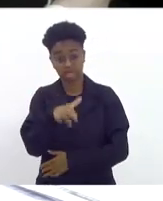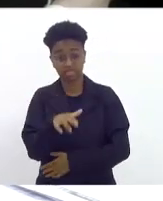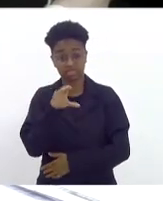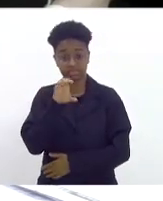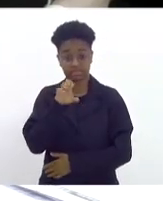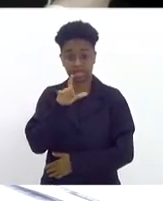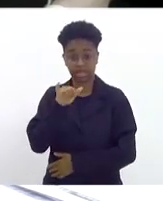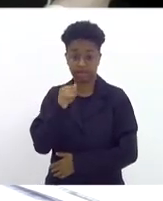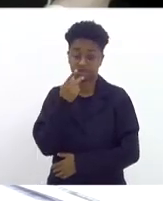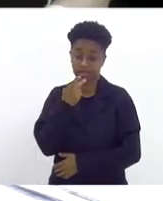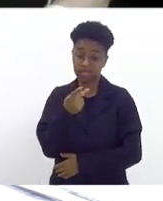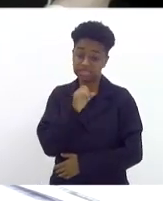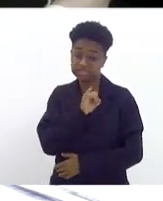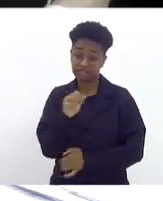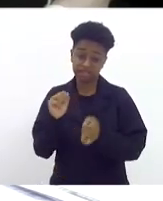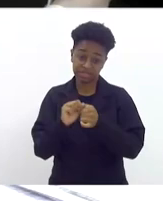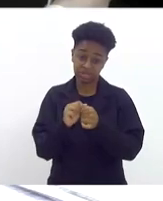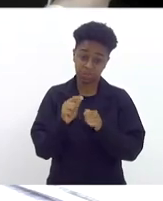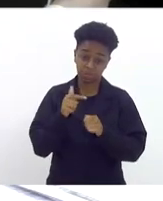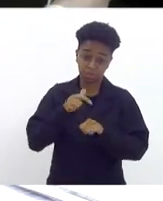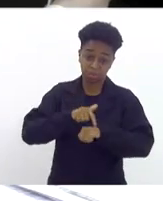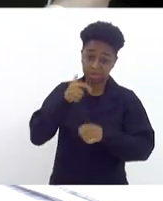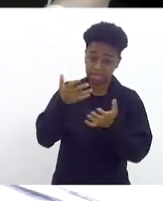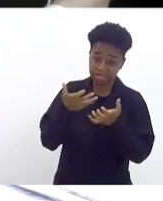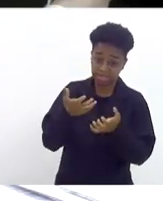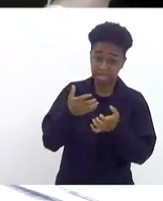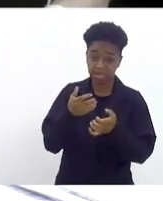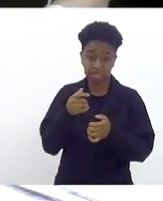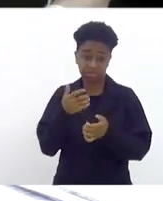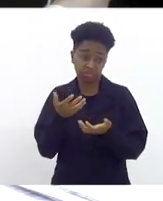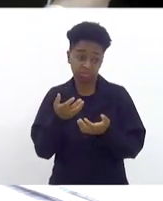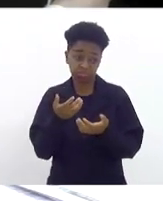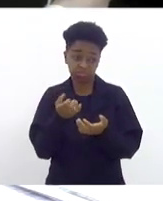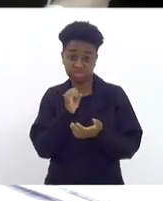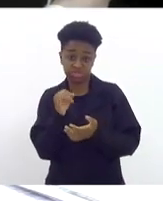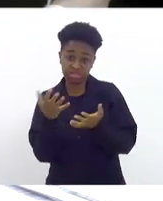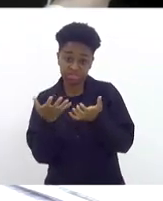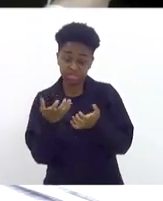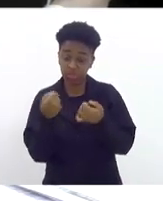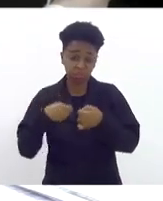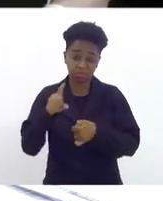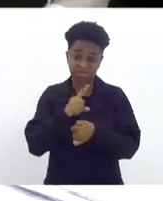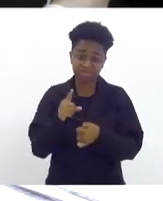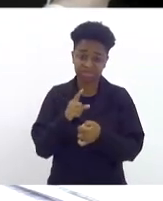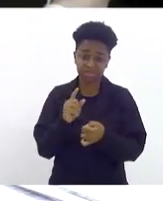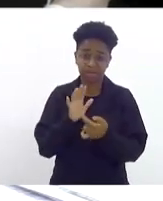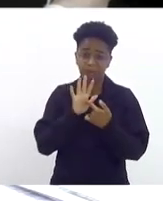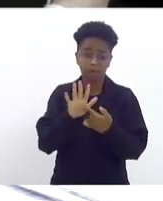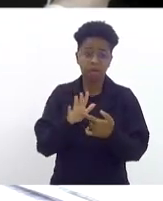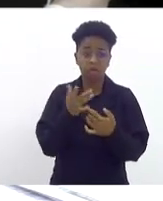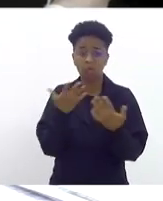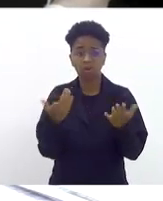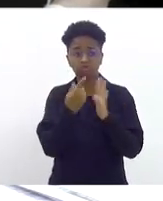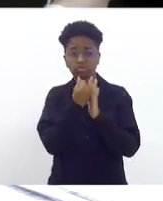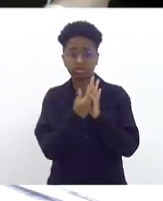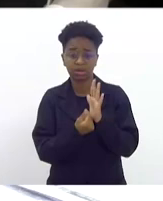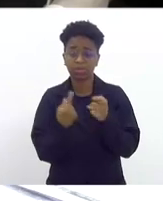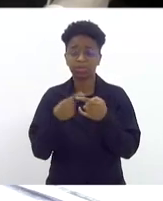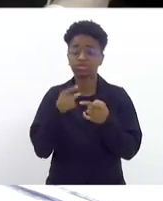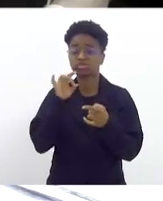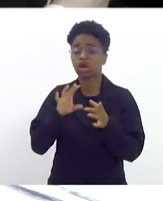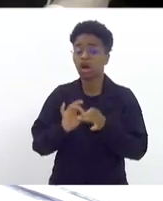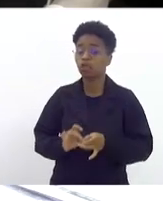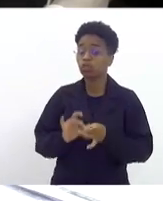se ele vai fazer quando quiser bem quiser não precisa previsão dotação o orçamentária é uma mera autorização